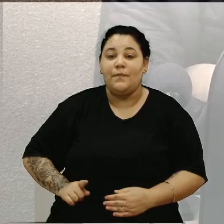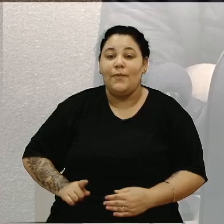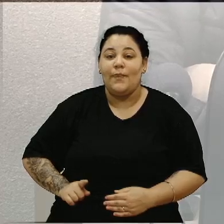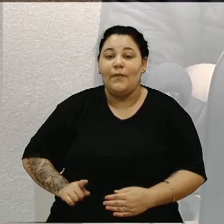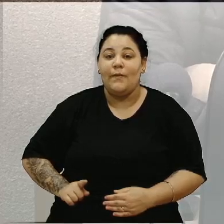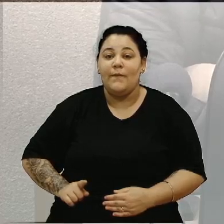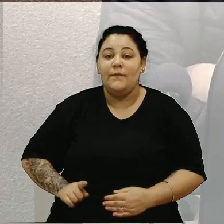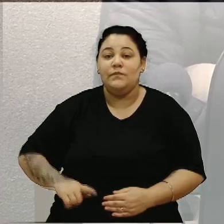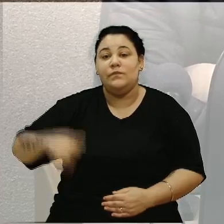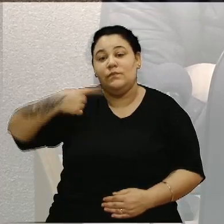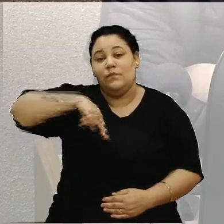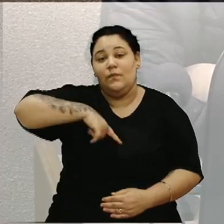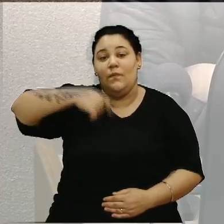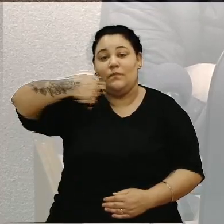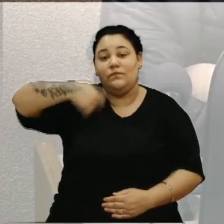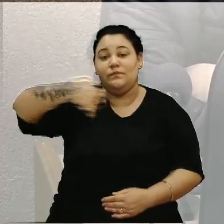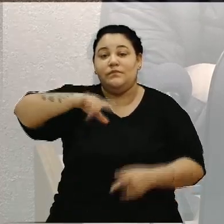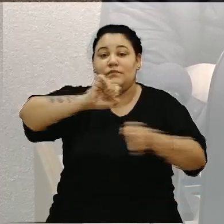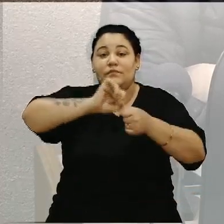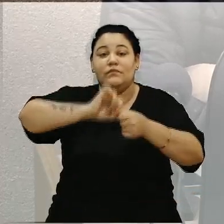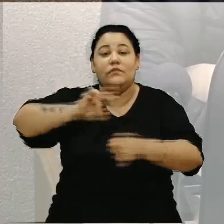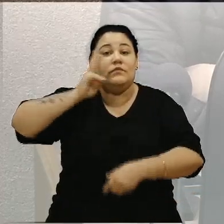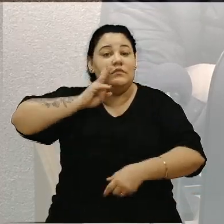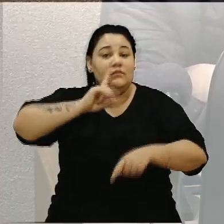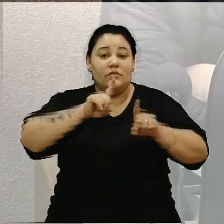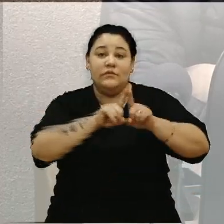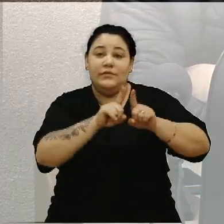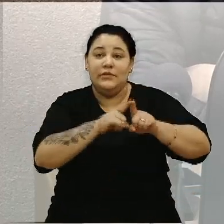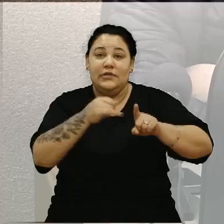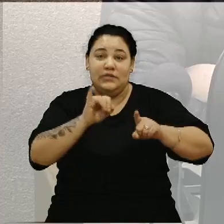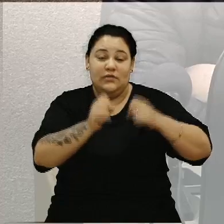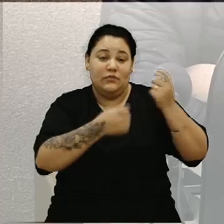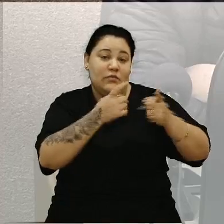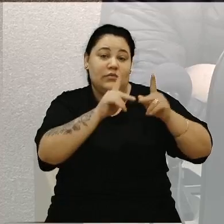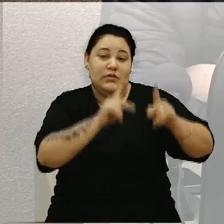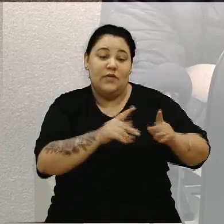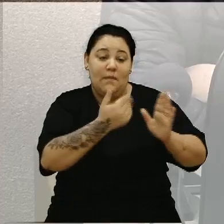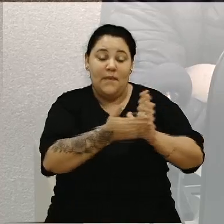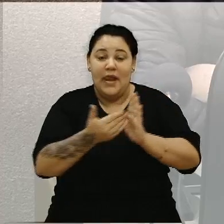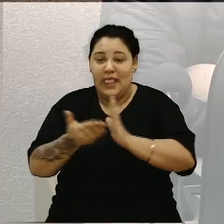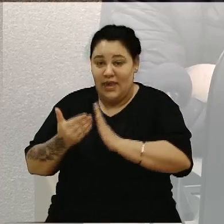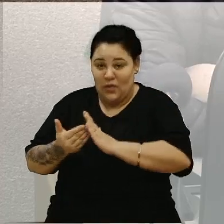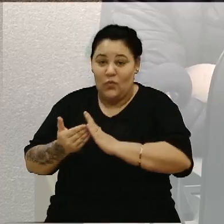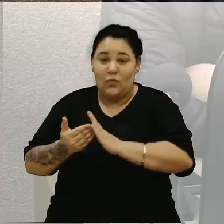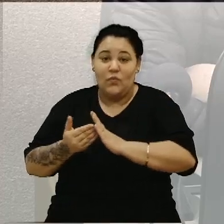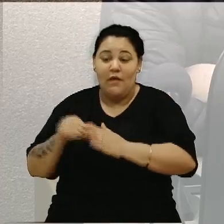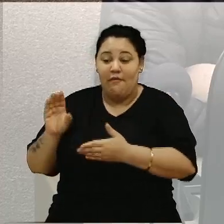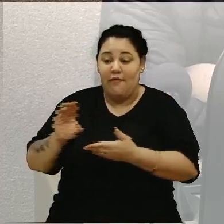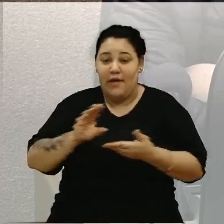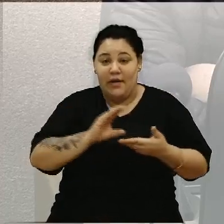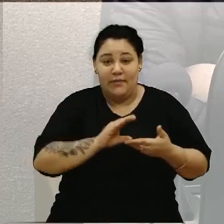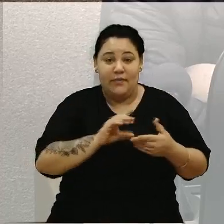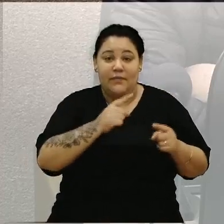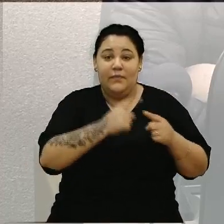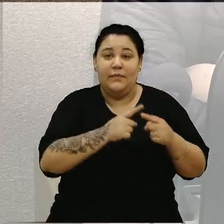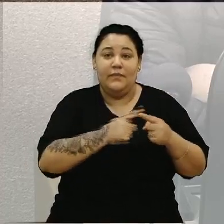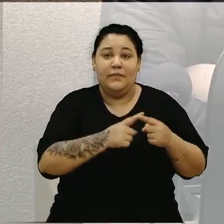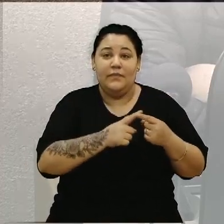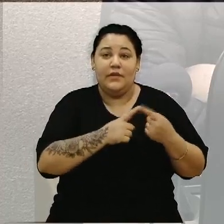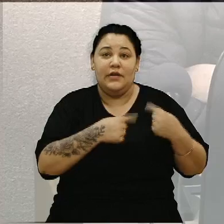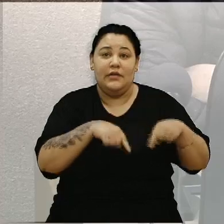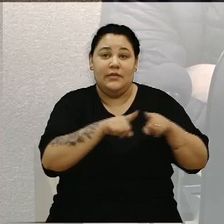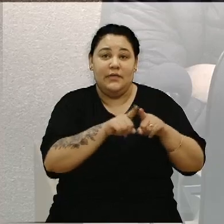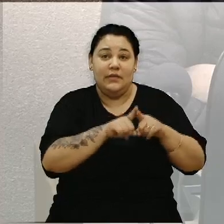precisa, né, inclusive fazer uma lembrança que se alguém perdeu emenda parlamentar no plano de mobilidade urbana foi porque lá atrás, em 2012,